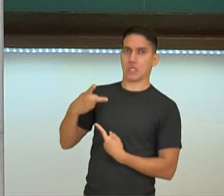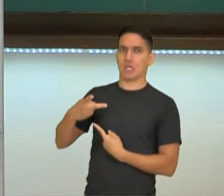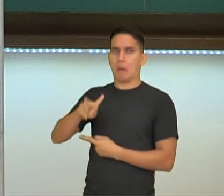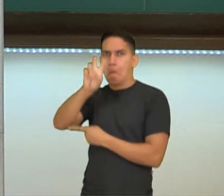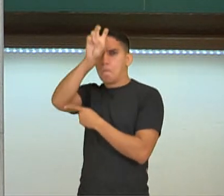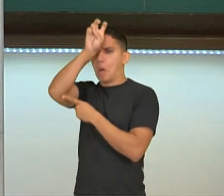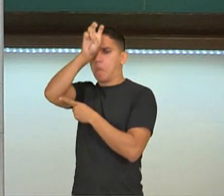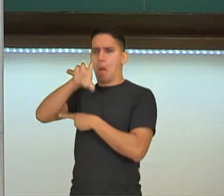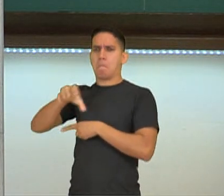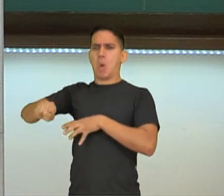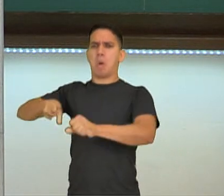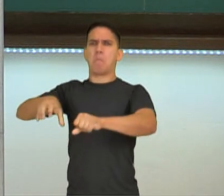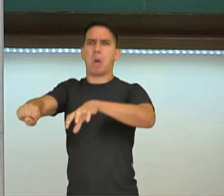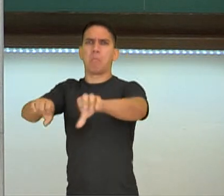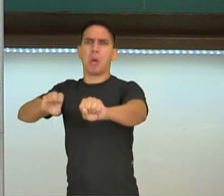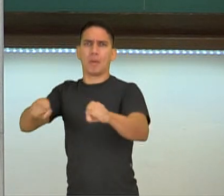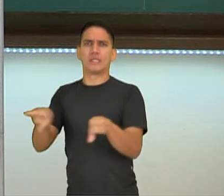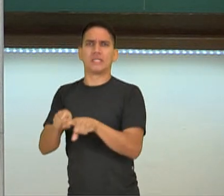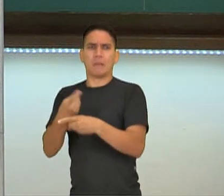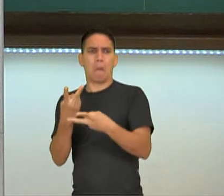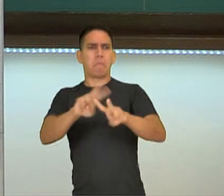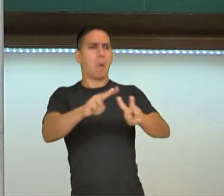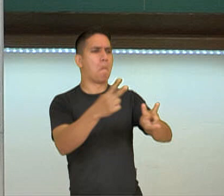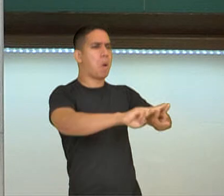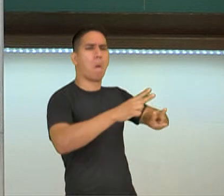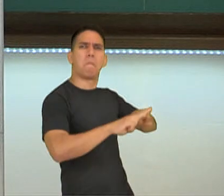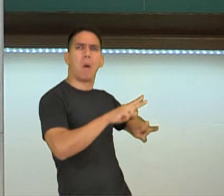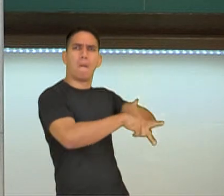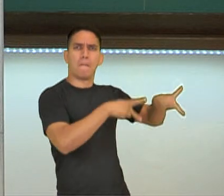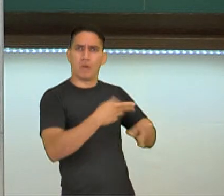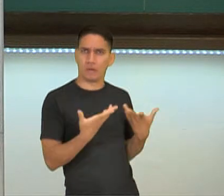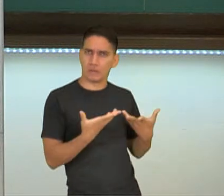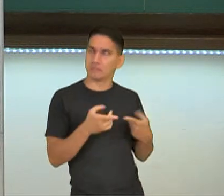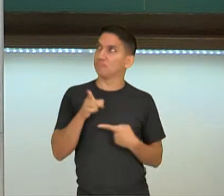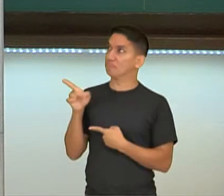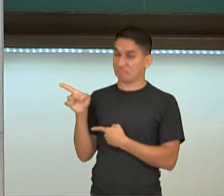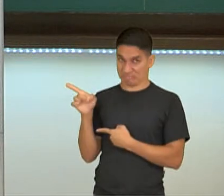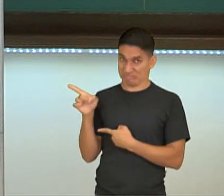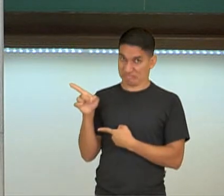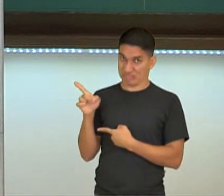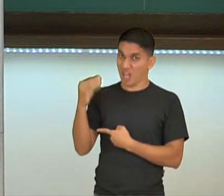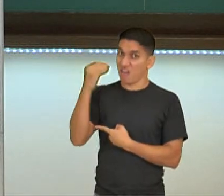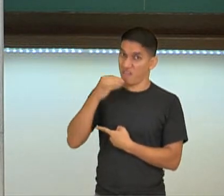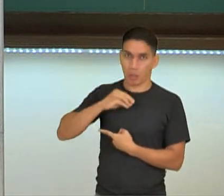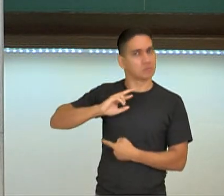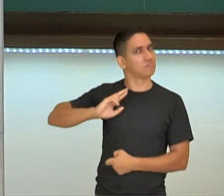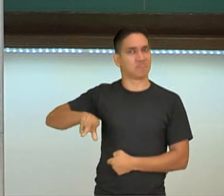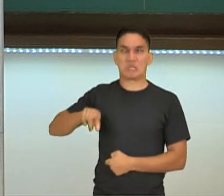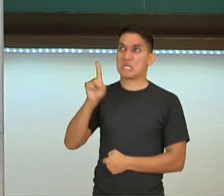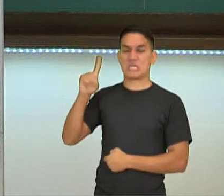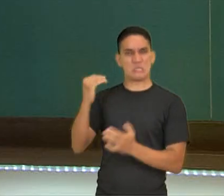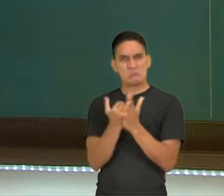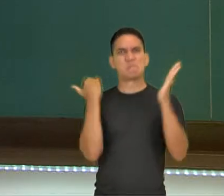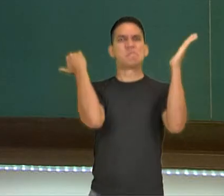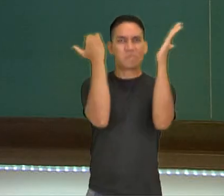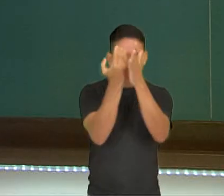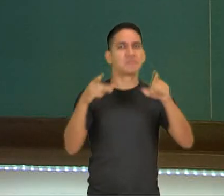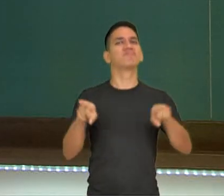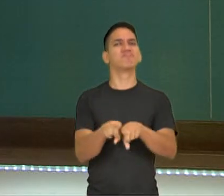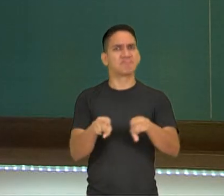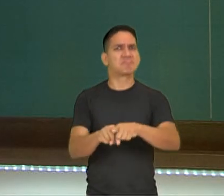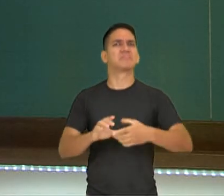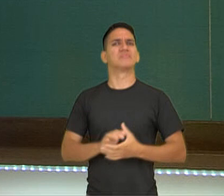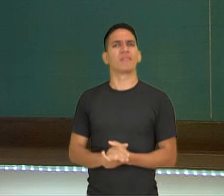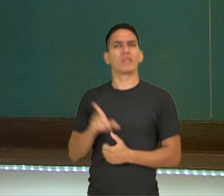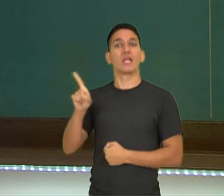que domina e escraviza outros povos, não foram qualquer ninguém. Foram uma super civilização também, com um